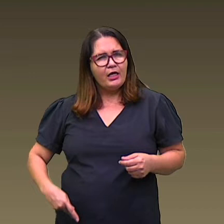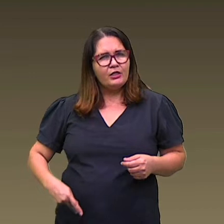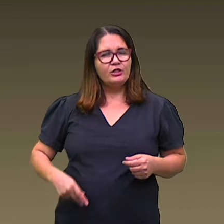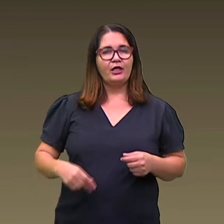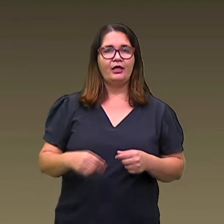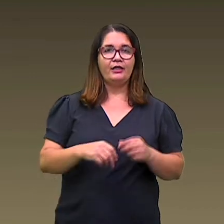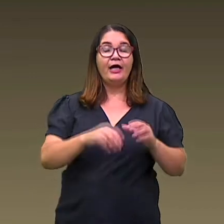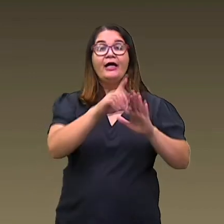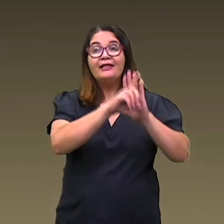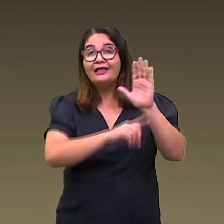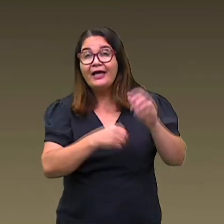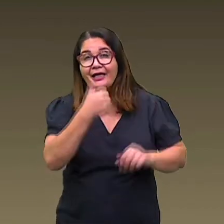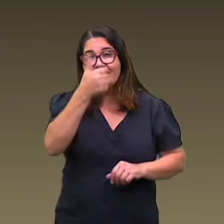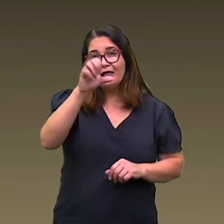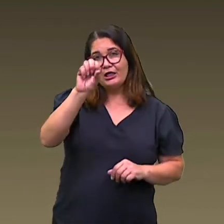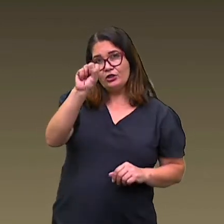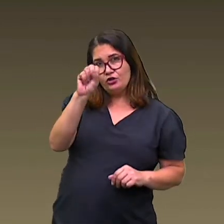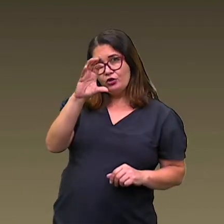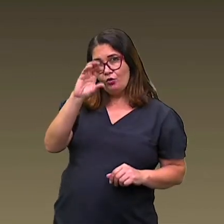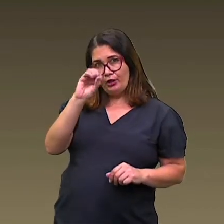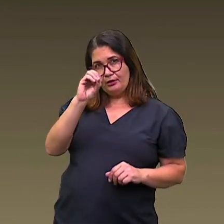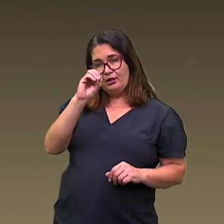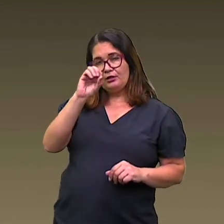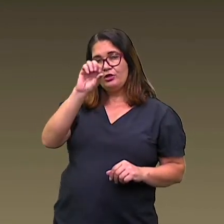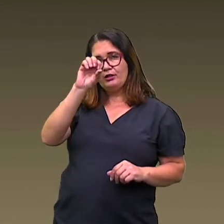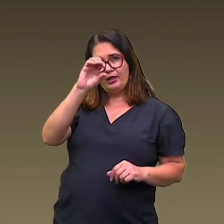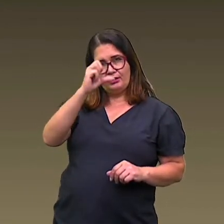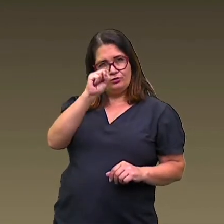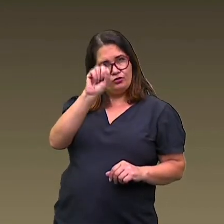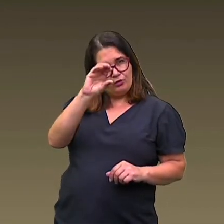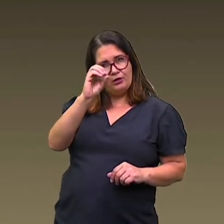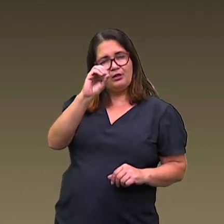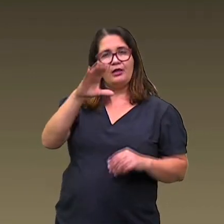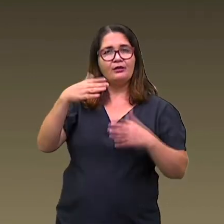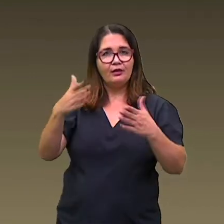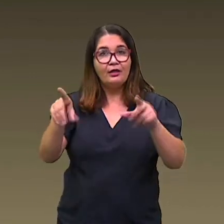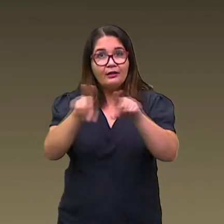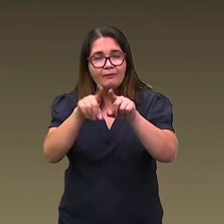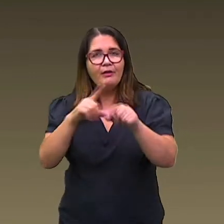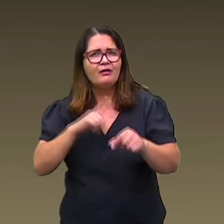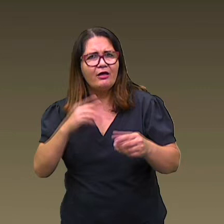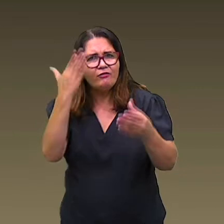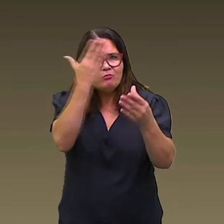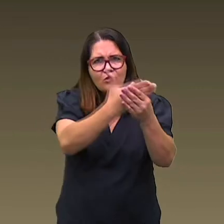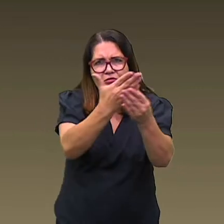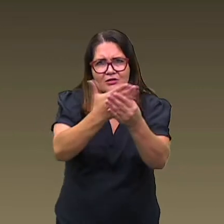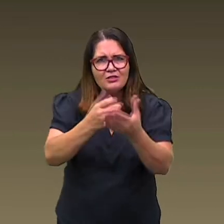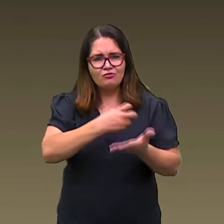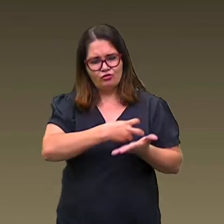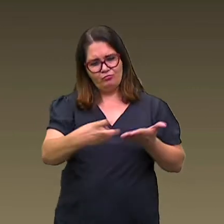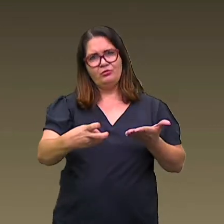Brasil, renunciou após o processo de impeachment, movido pelo Congresso Nacional.